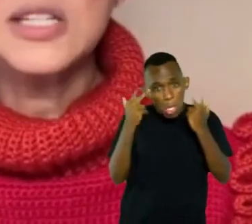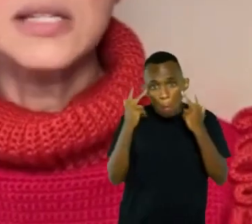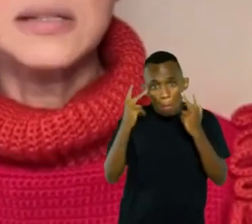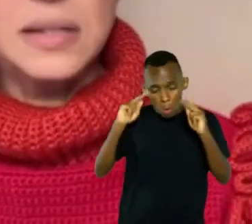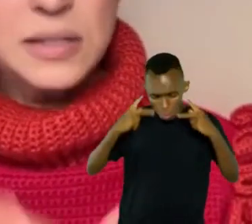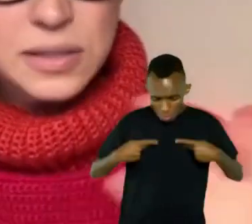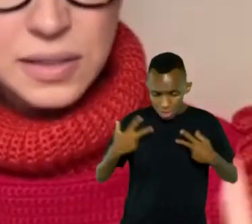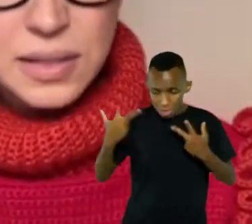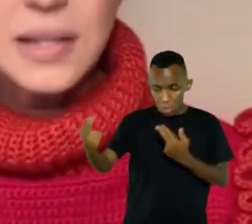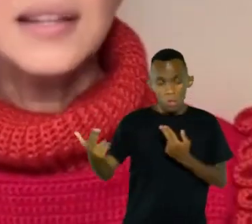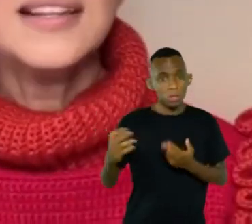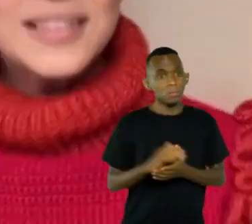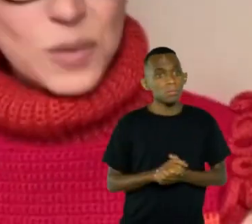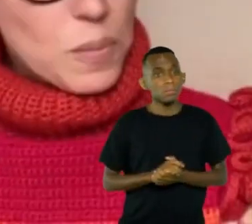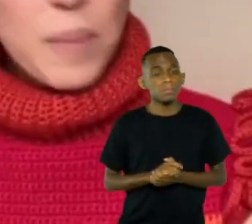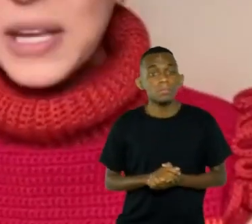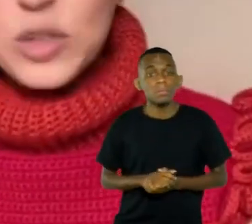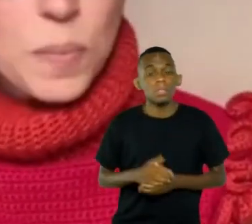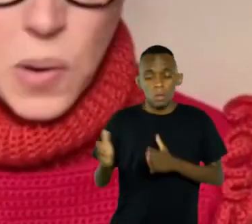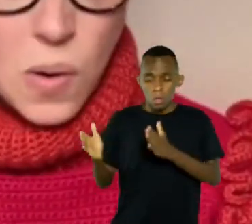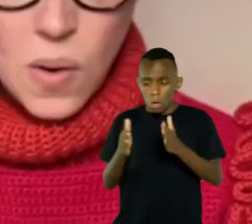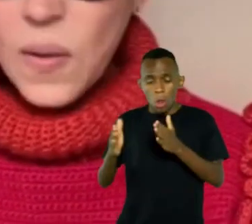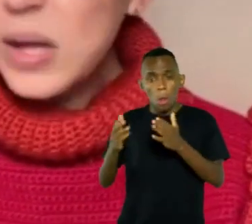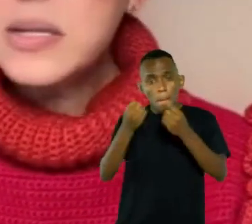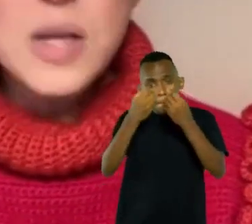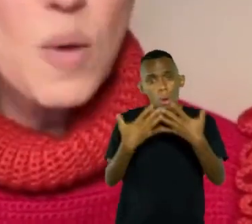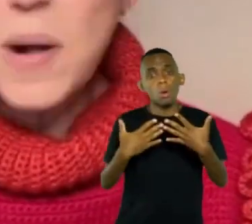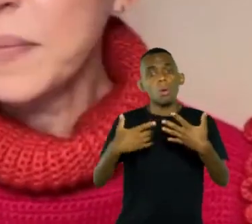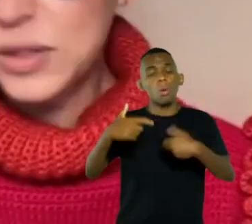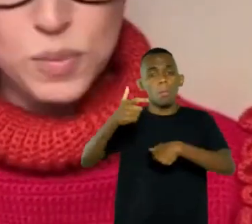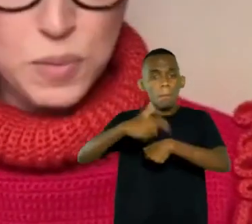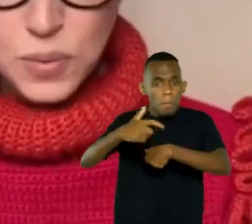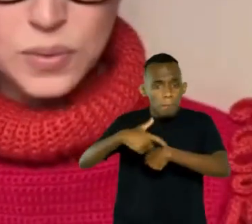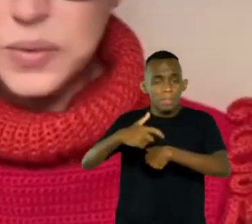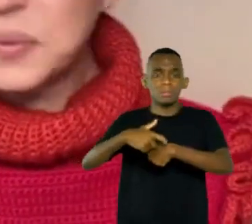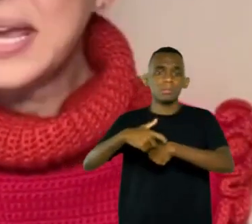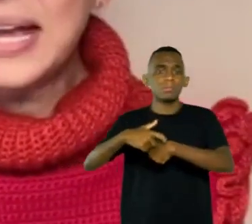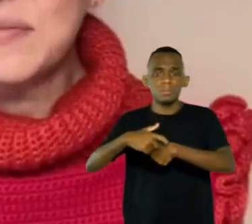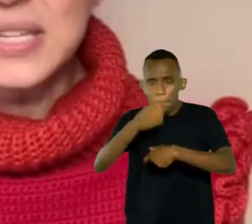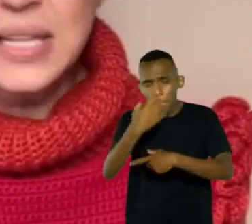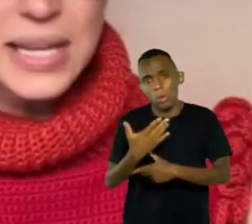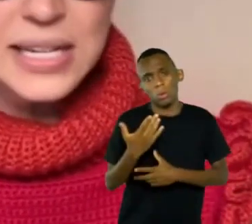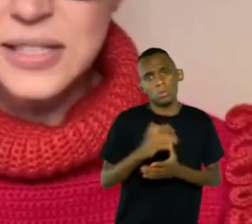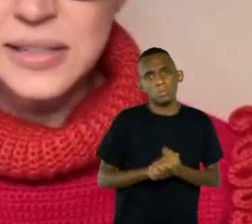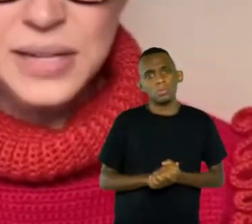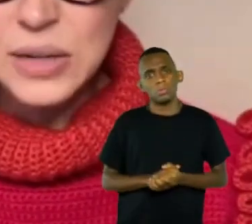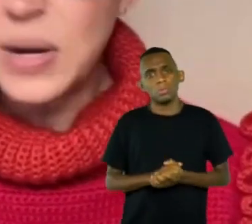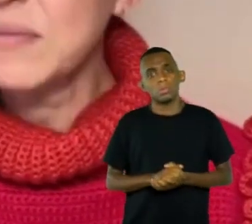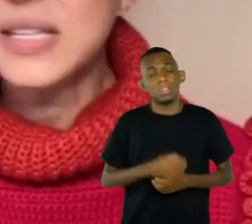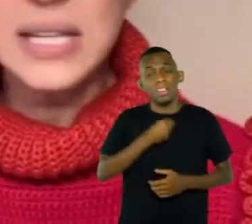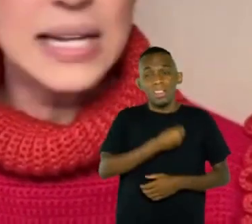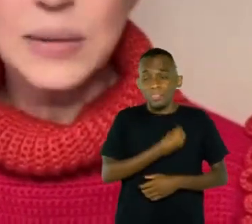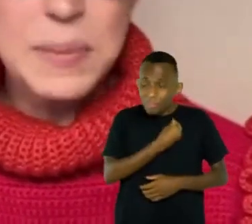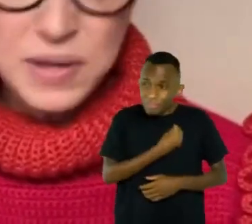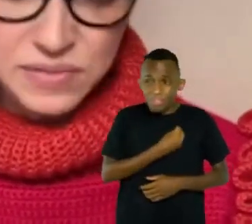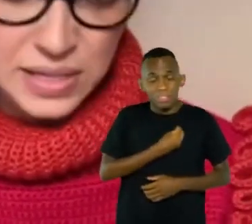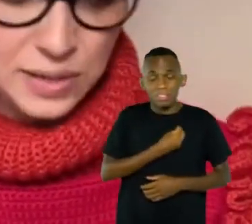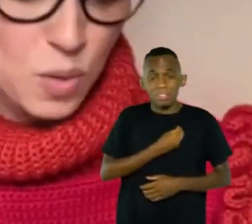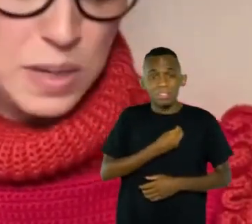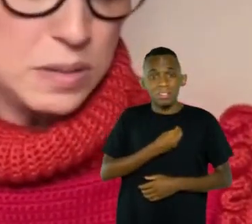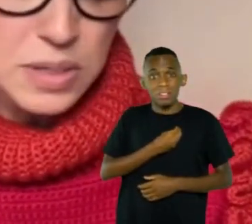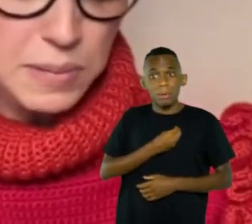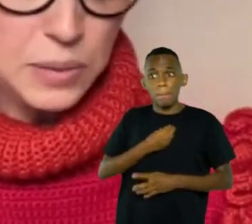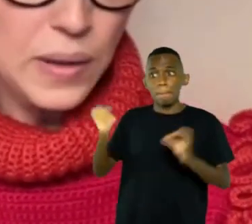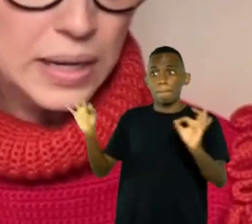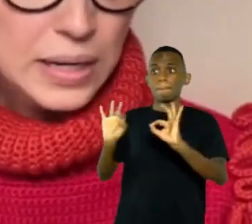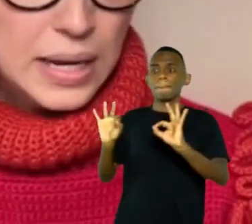está gente postando ali um momento bom, né? É um muito momento bom, só. é só um momento bom. Não é a vida dele, a vida dele não é perfeita,